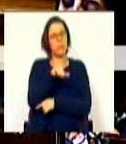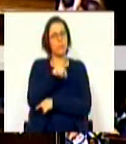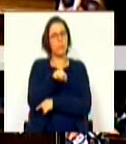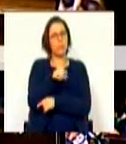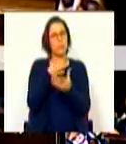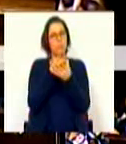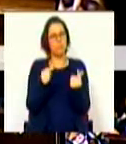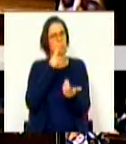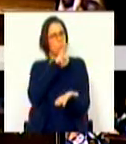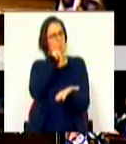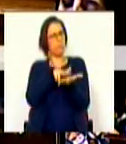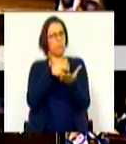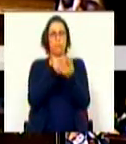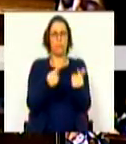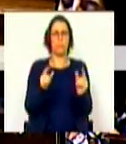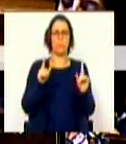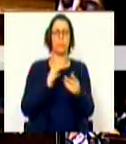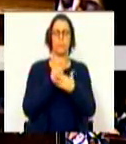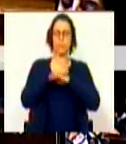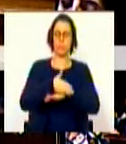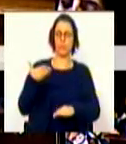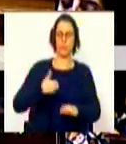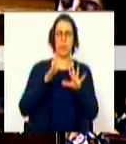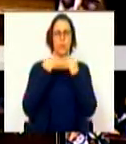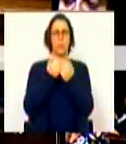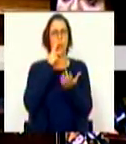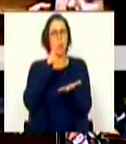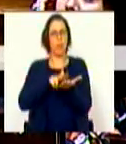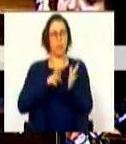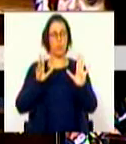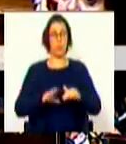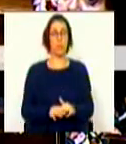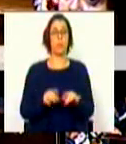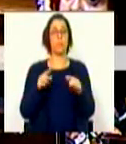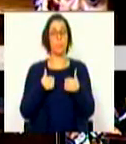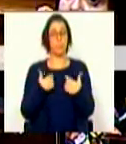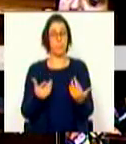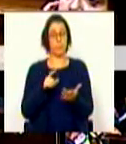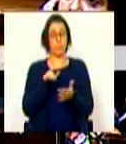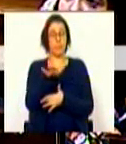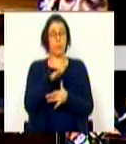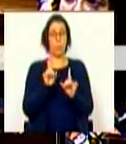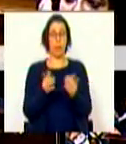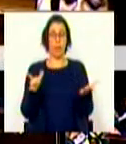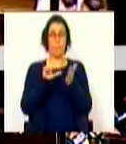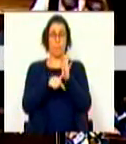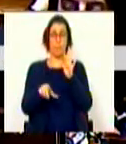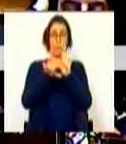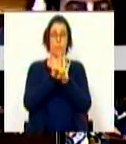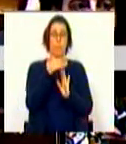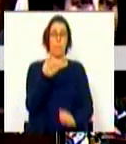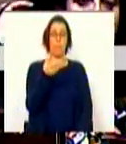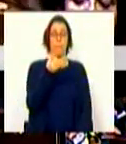situação reconhecida e, portanto, o seu acesso aos direitos sociais reconhecidos. E estamos neste ponto. O projeto de lei do